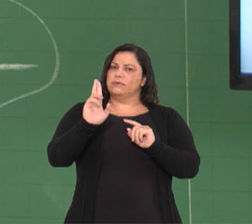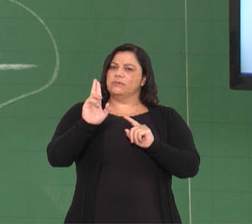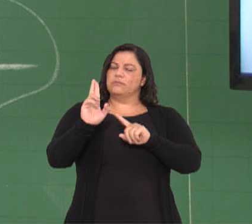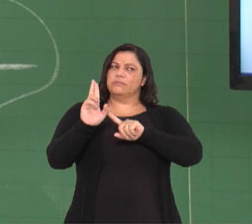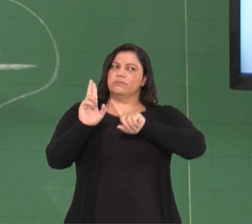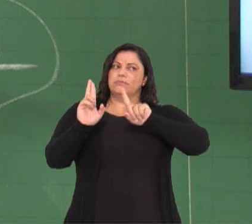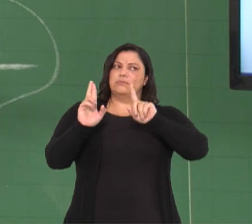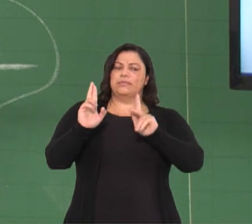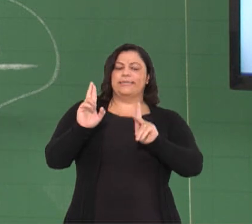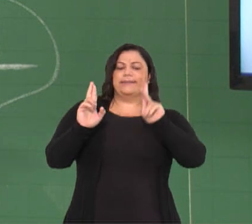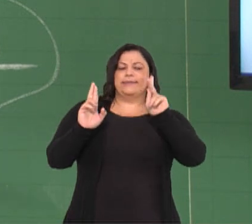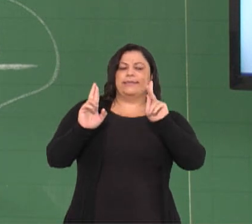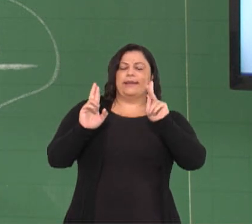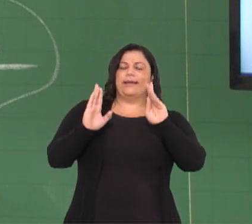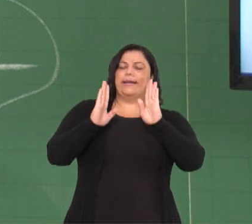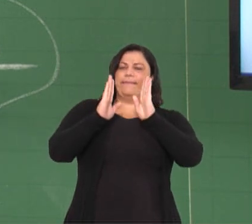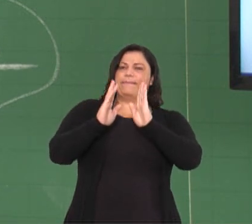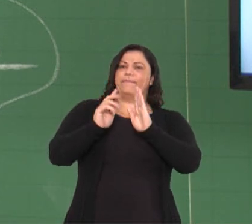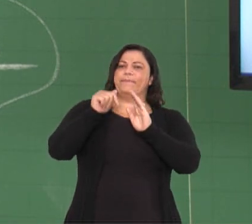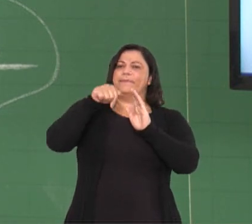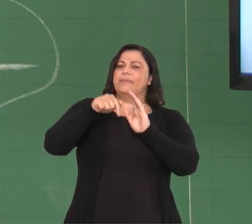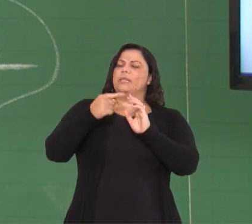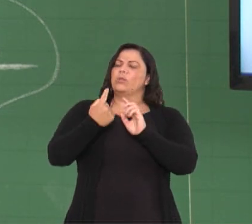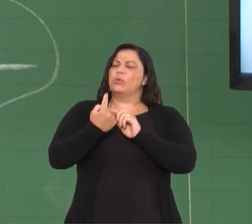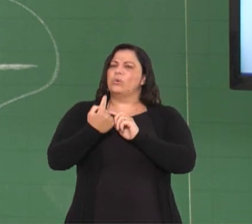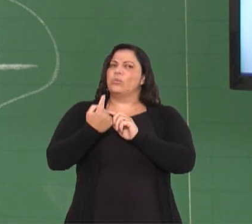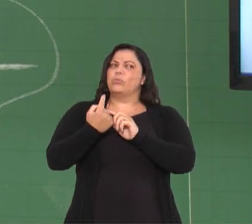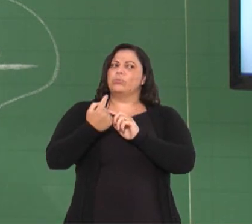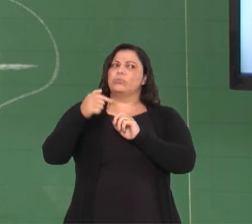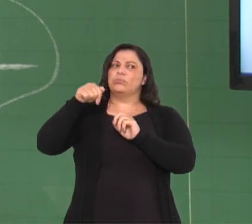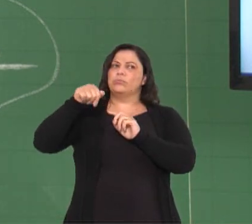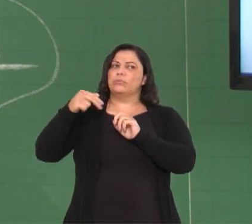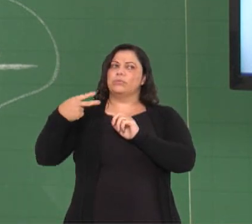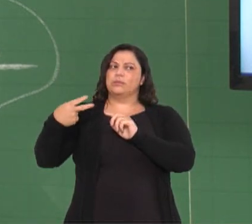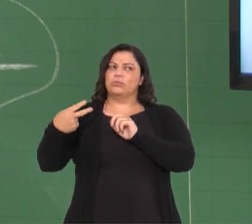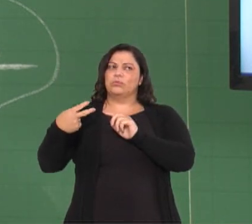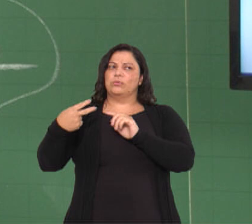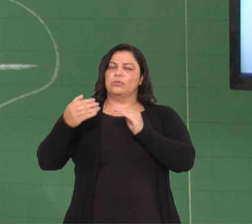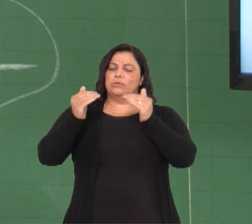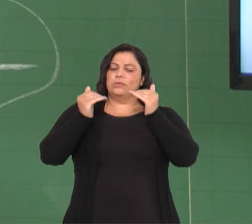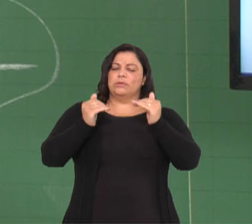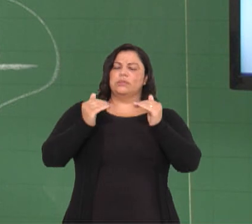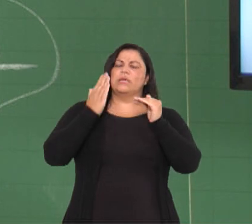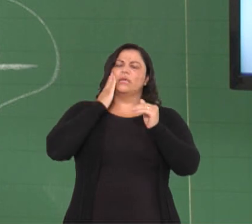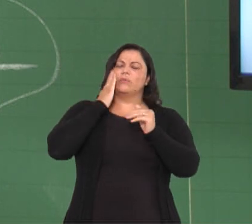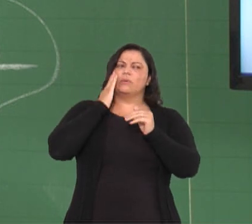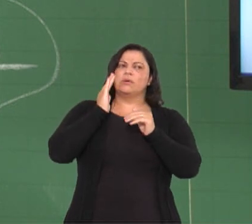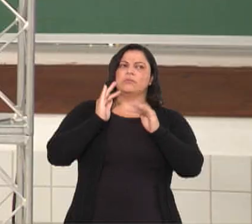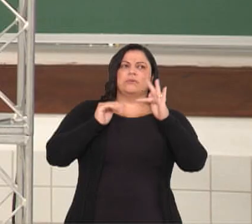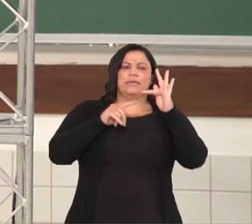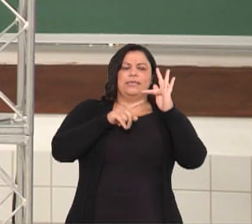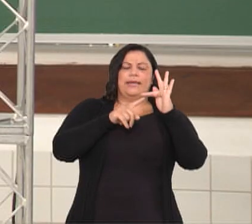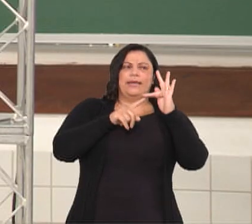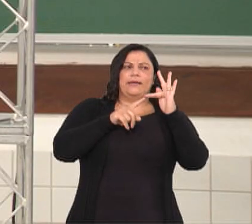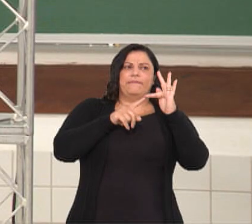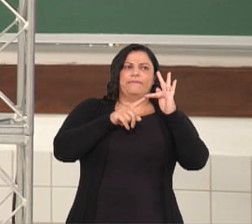K, Q1, Q2 sobre D quadrado, a gente sabe que vale F. Então, o X encontrado